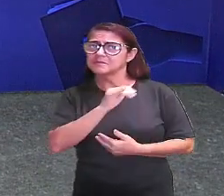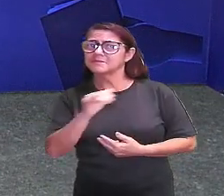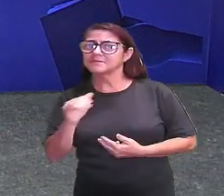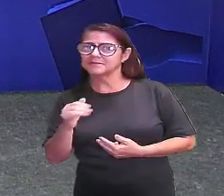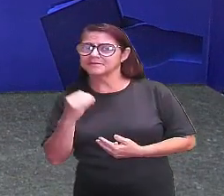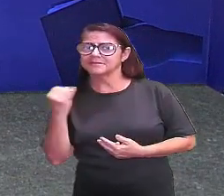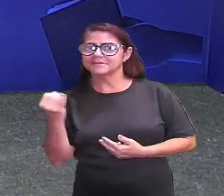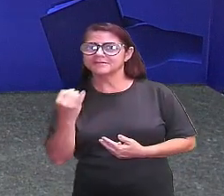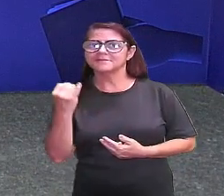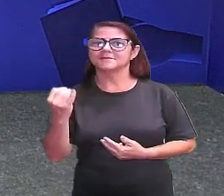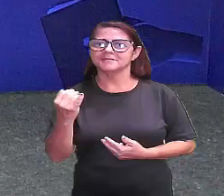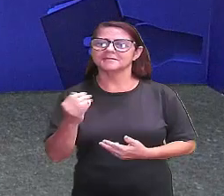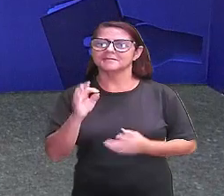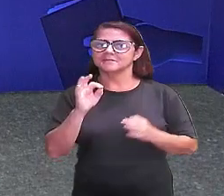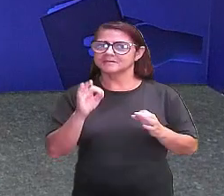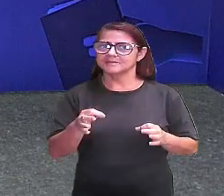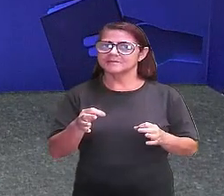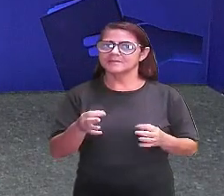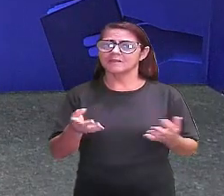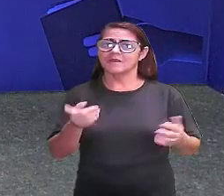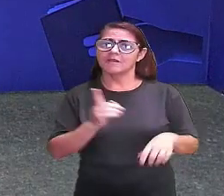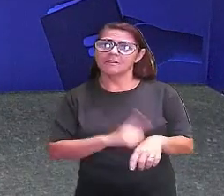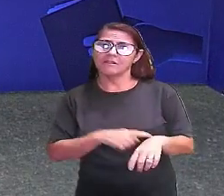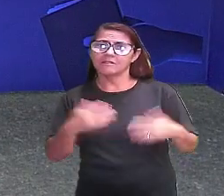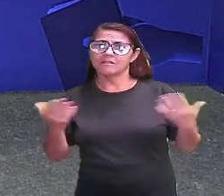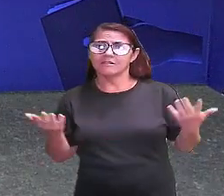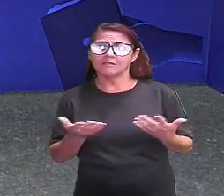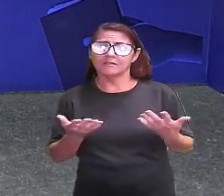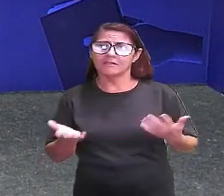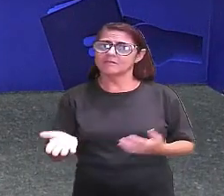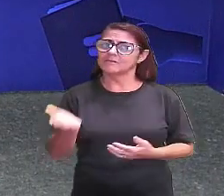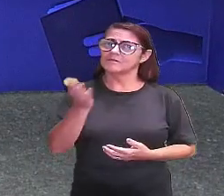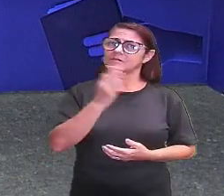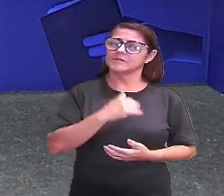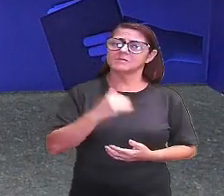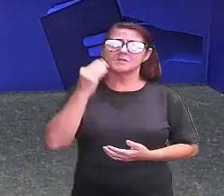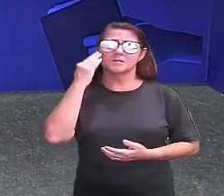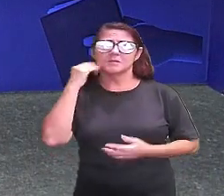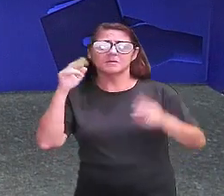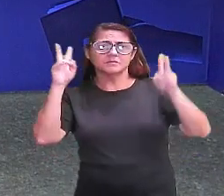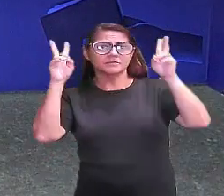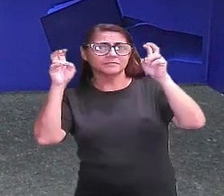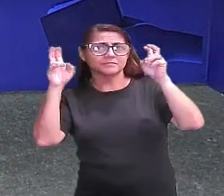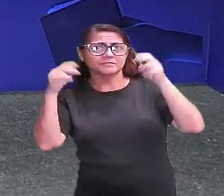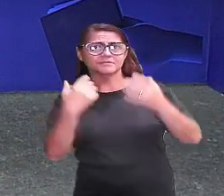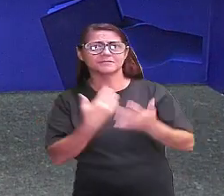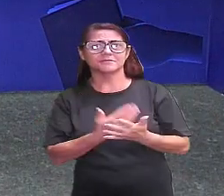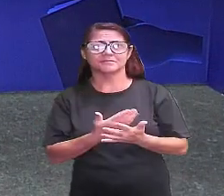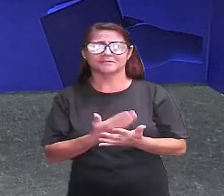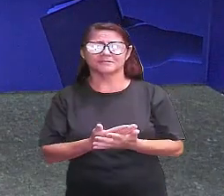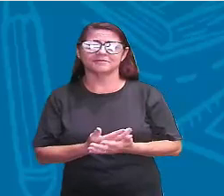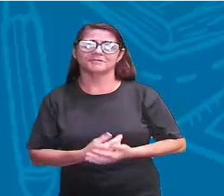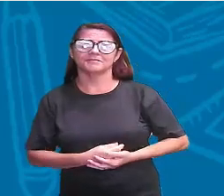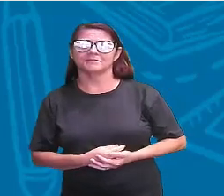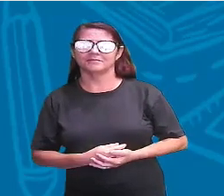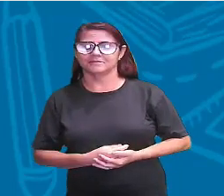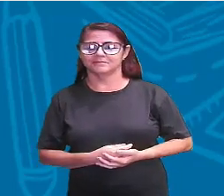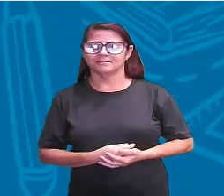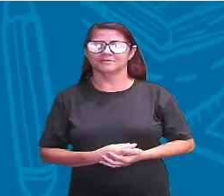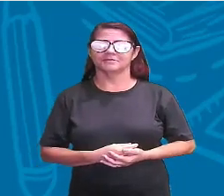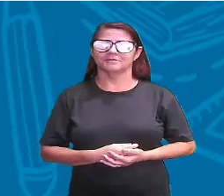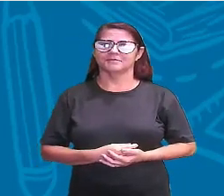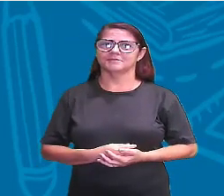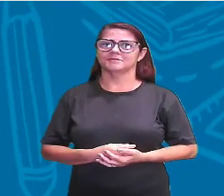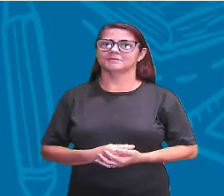Acertei? Então, gente, a hora é agora. Vamos embora, vamos saber qual o tema da aula de hoje? Let's go? Bom,